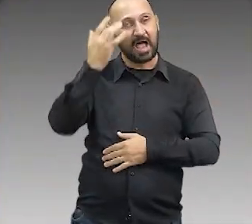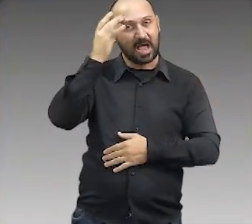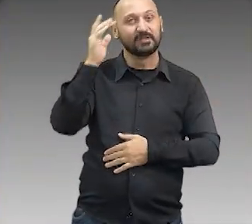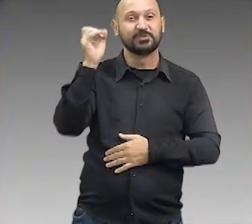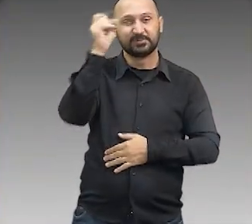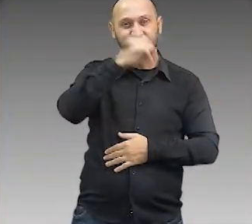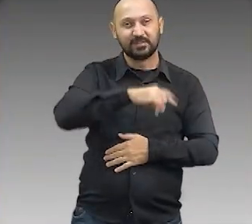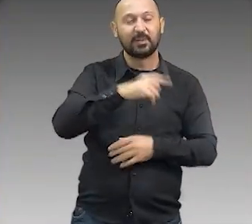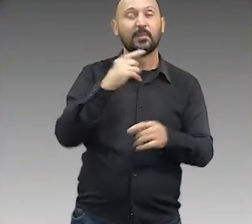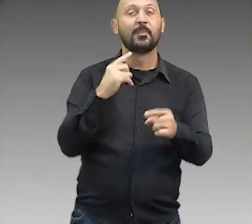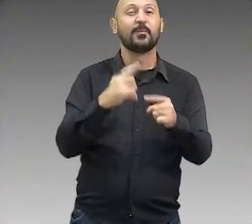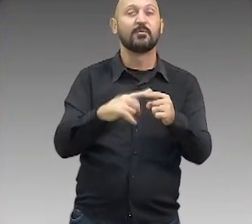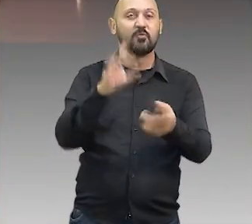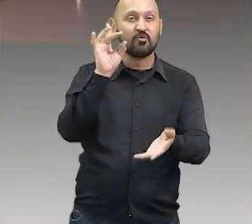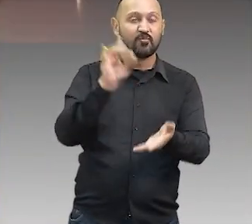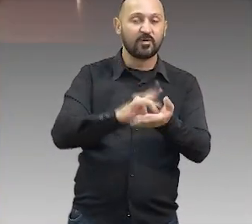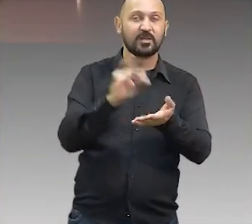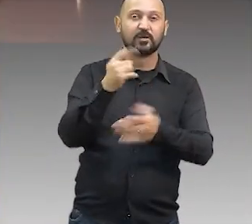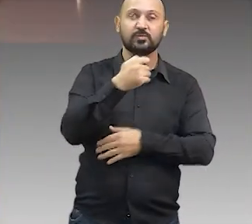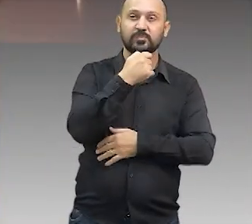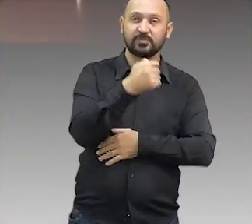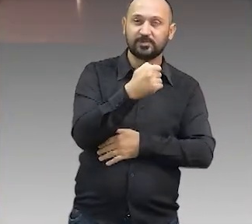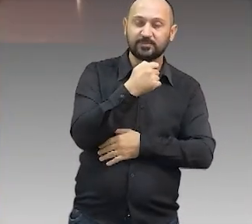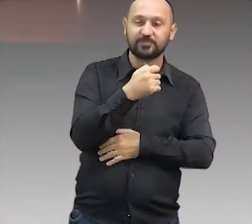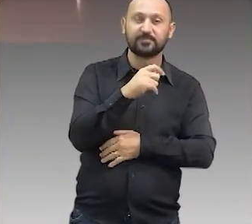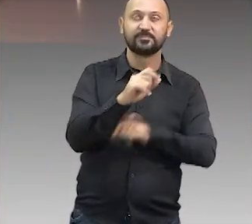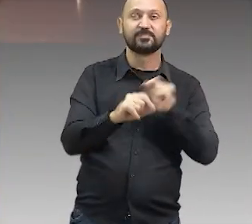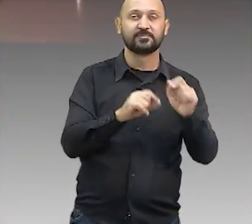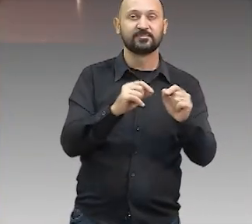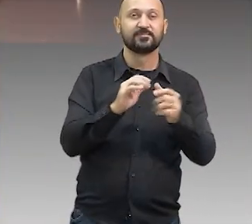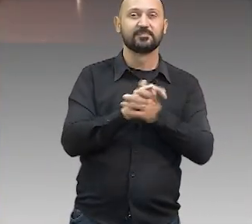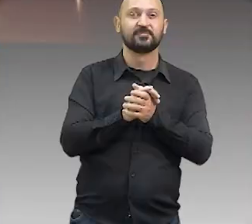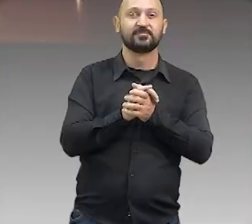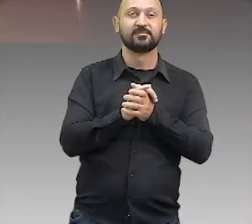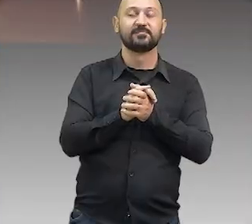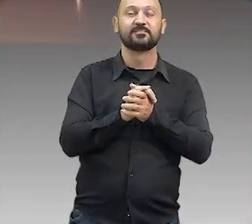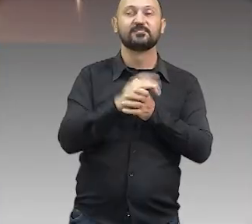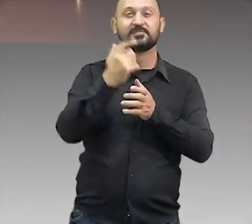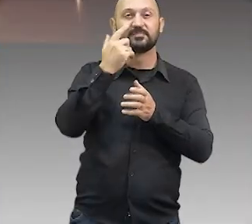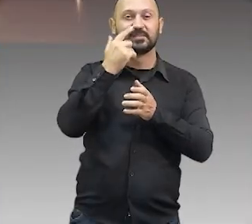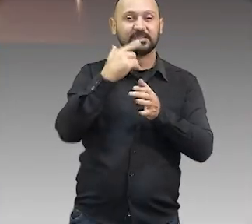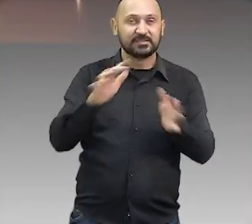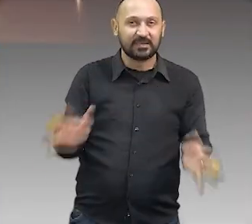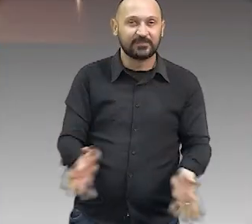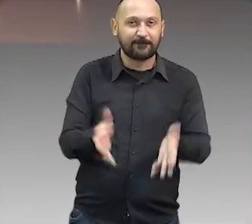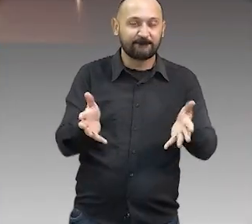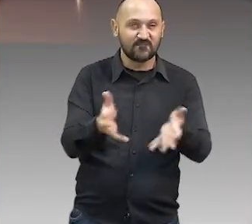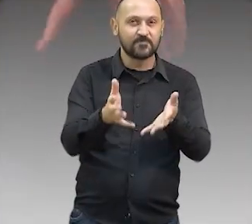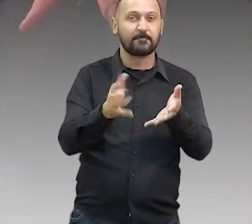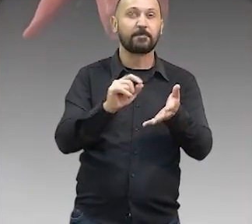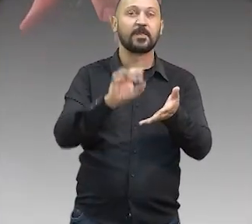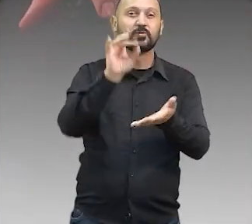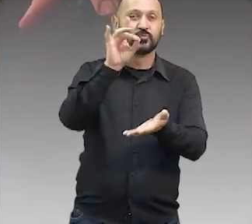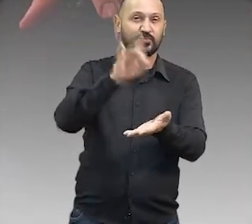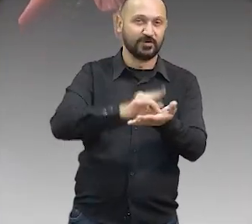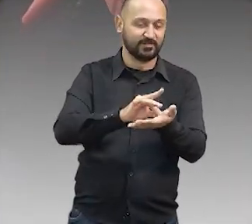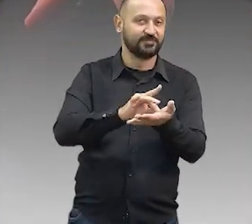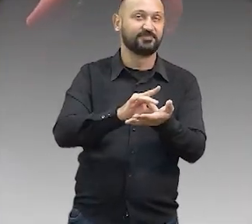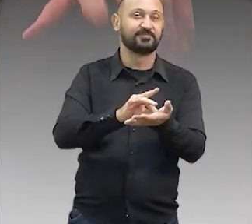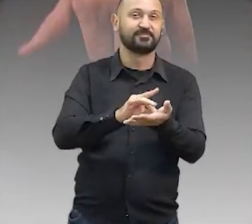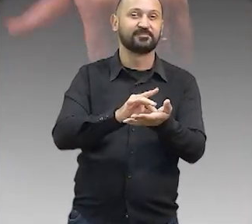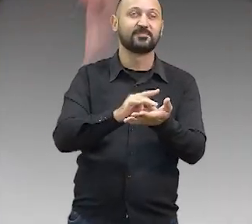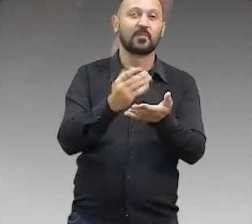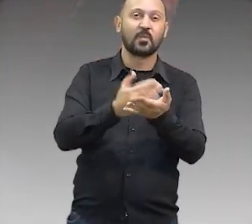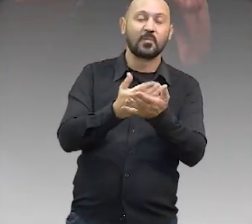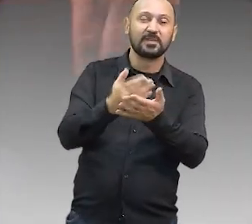veia empreendedora que o senhor tem, realmente acende o fogo da paixão e você não consiga viver sem. Agora a gente está